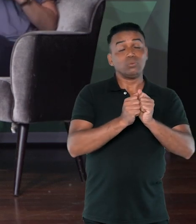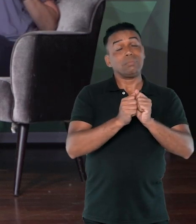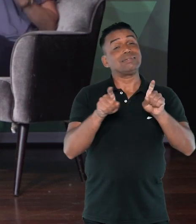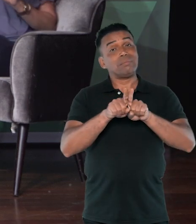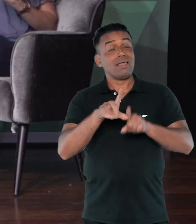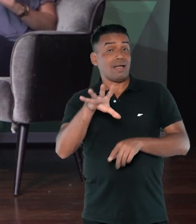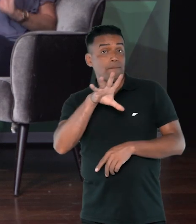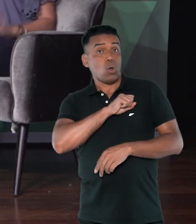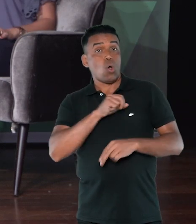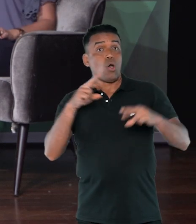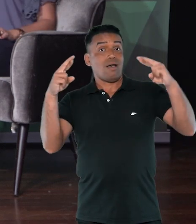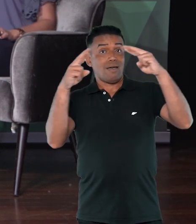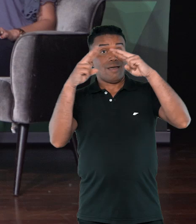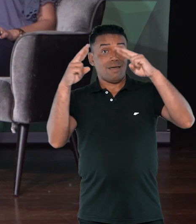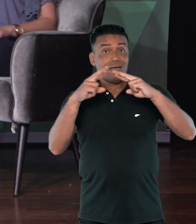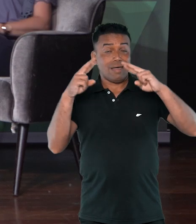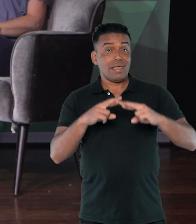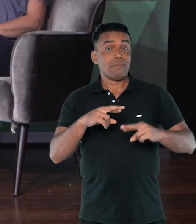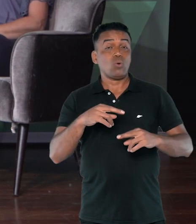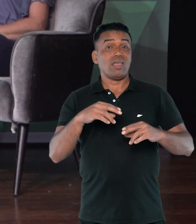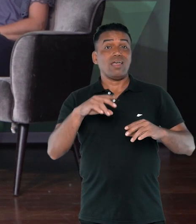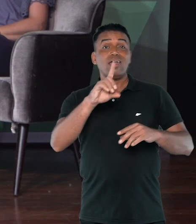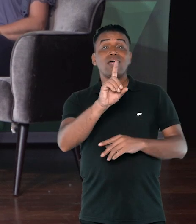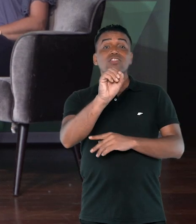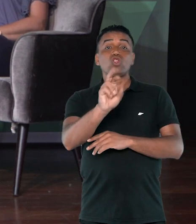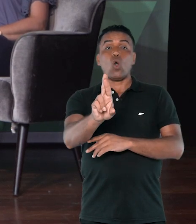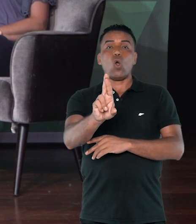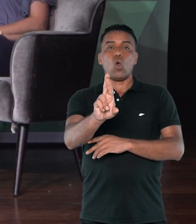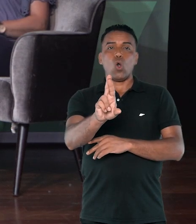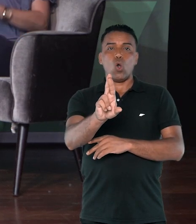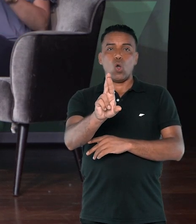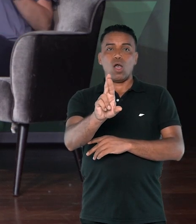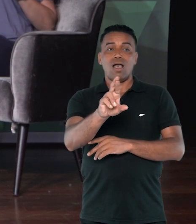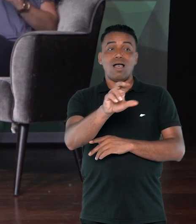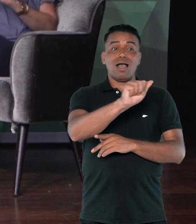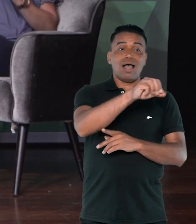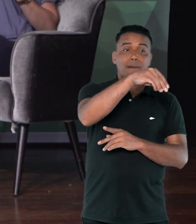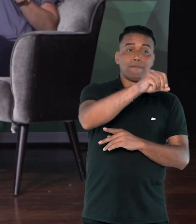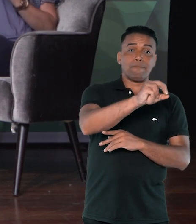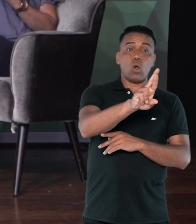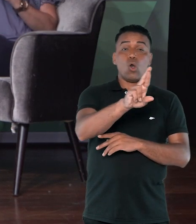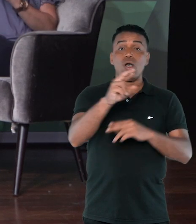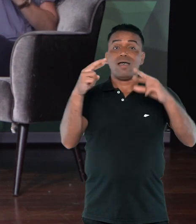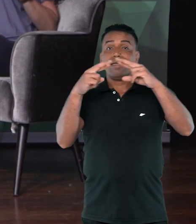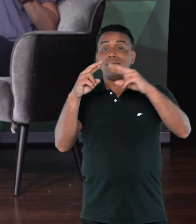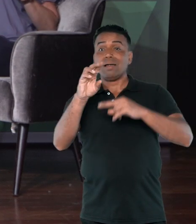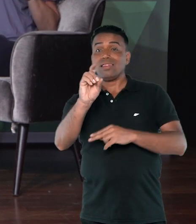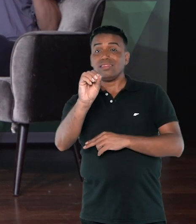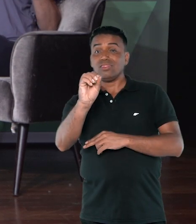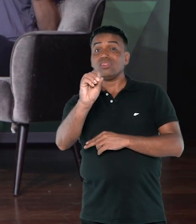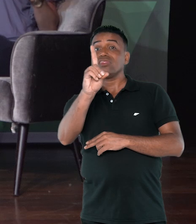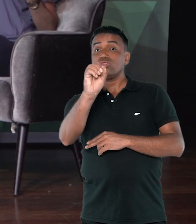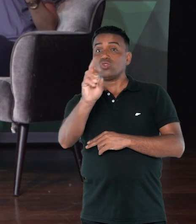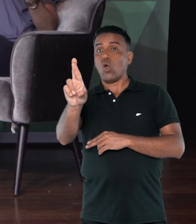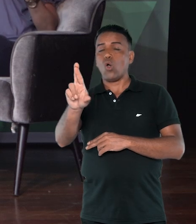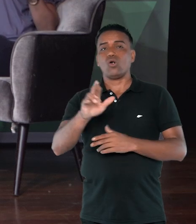Essa praga, né, gente, moderna, que é tão necessária e útil, mas, assim, depois que inventaram o WhatsApp, então, aliás,